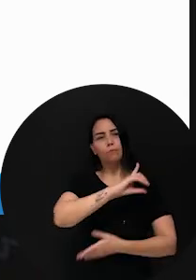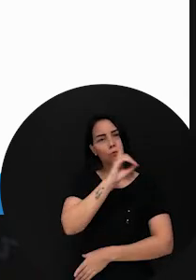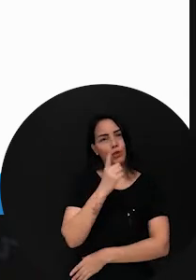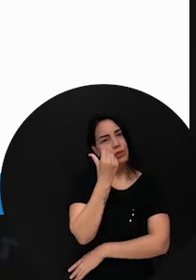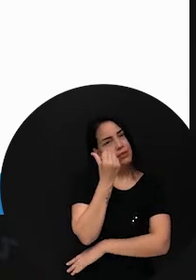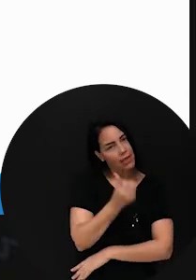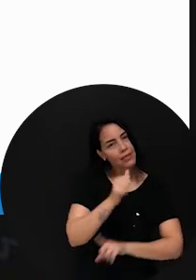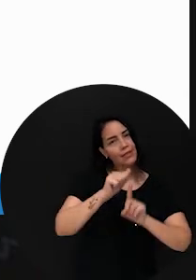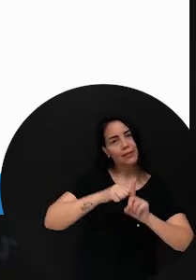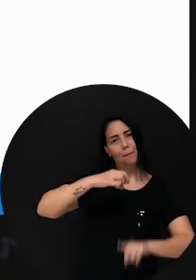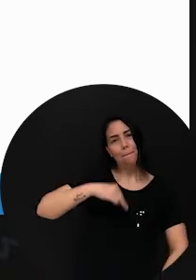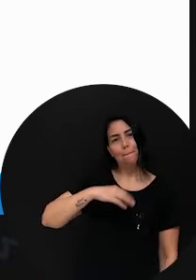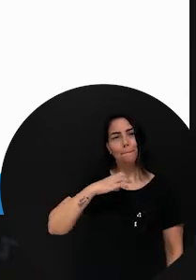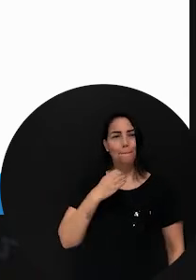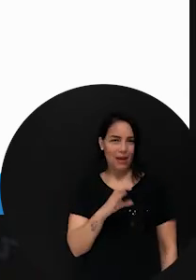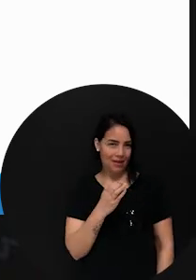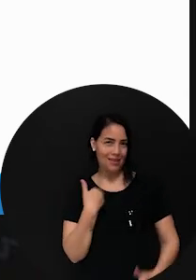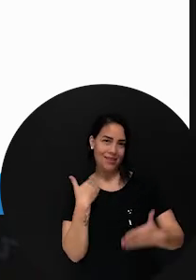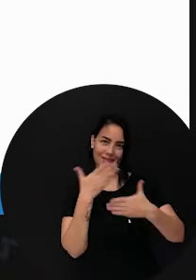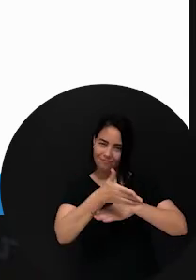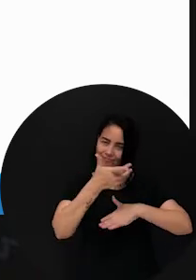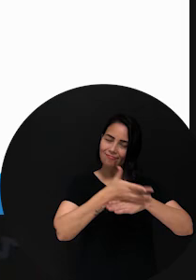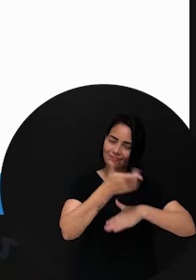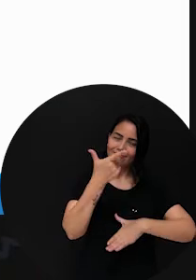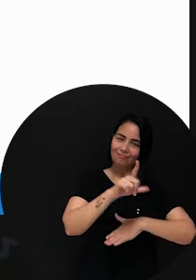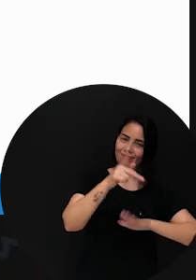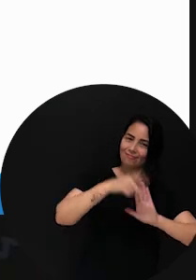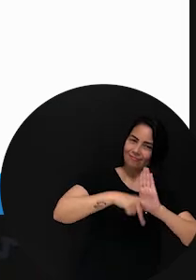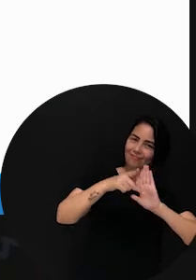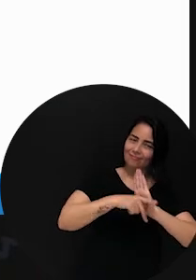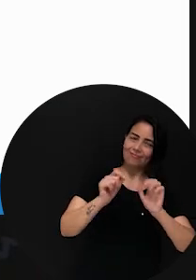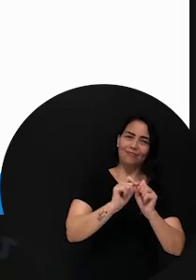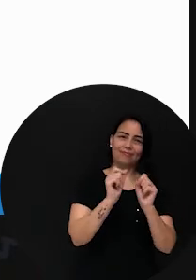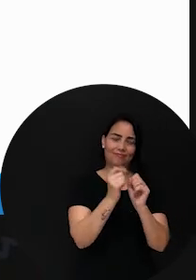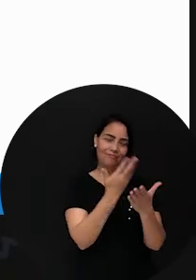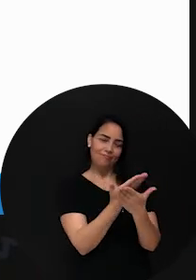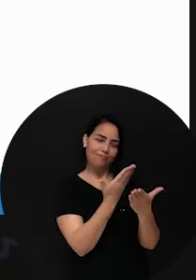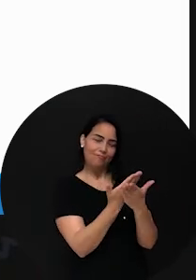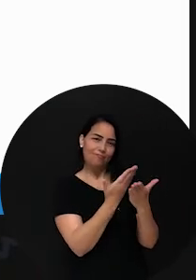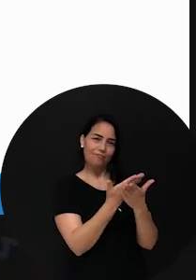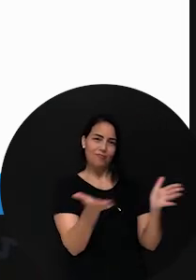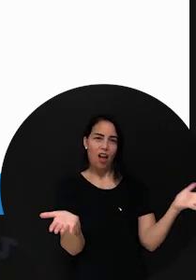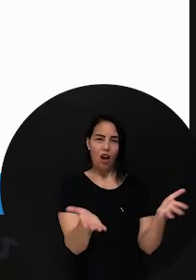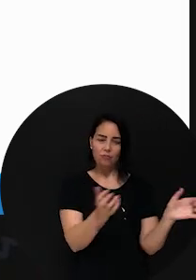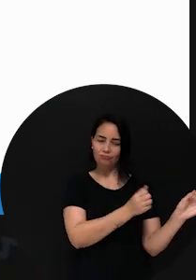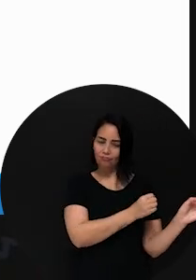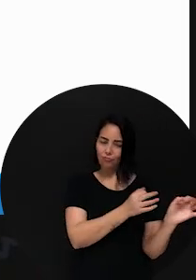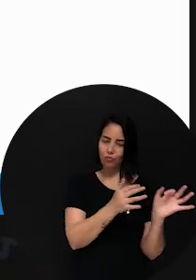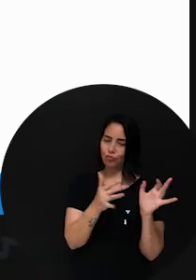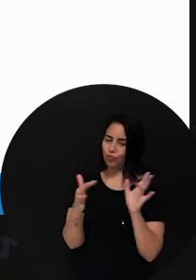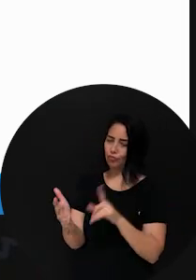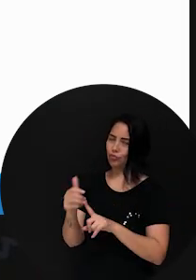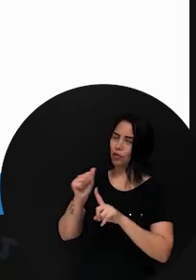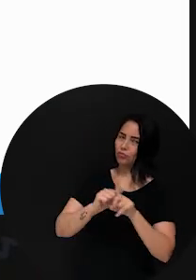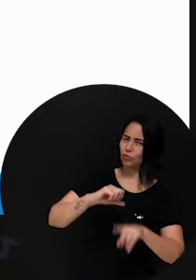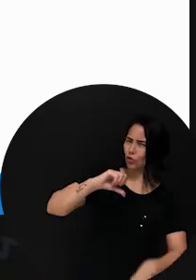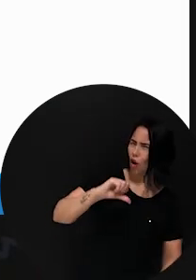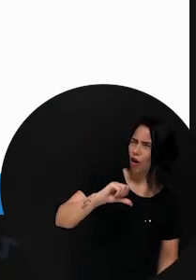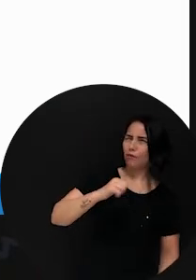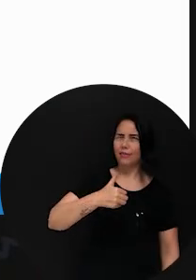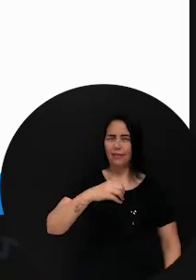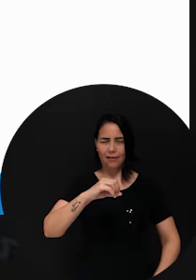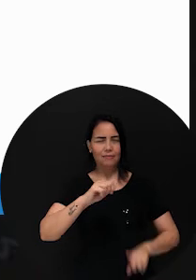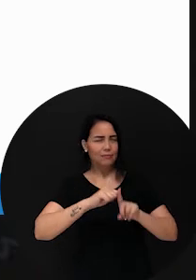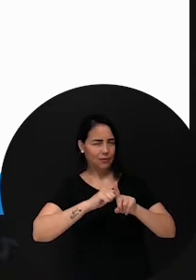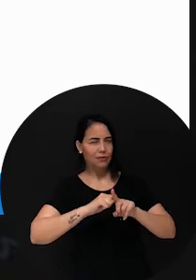para estar participando, então, do projeto e fazendo essas aulas nos próximos 9 meses, 10 meses aí que a gente